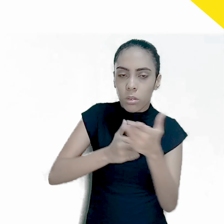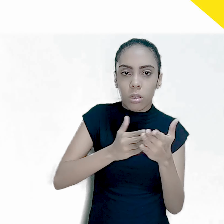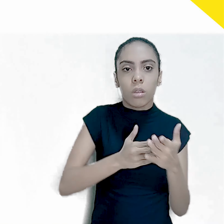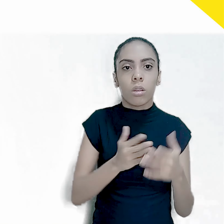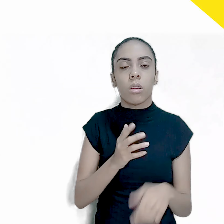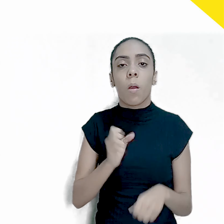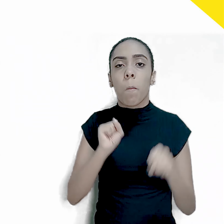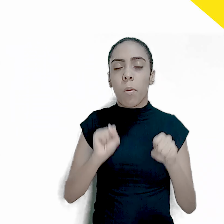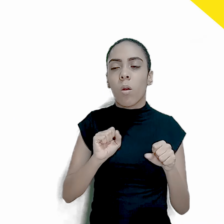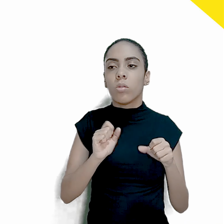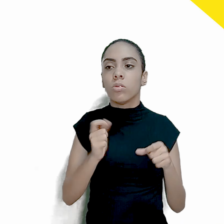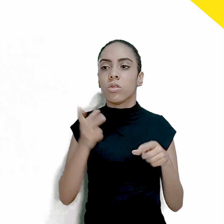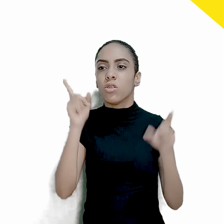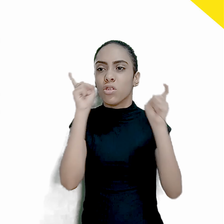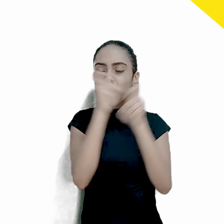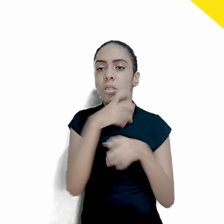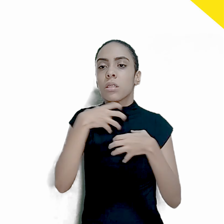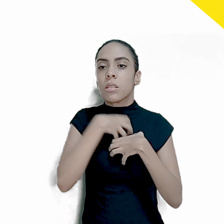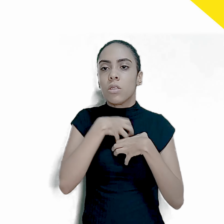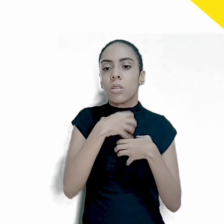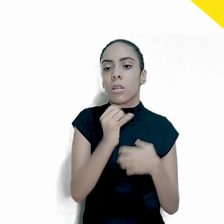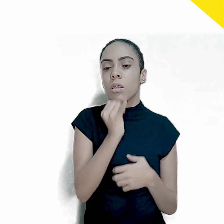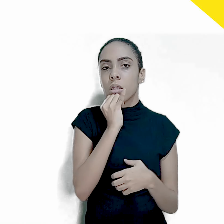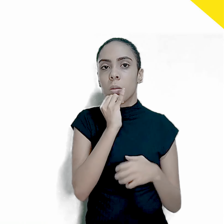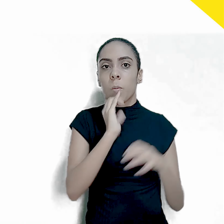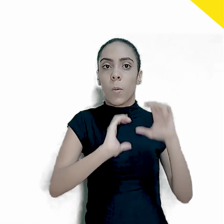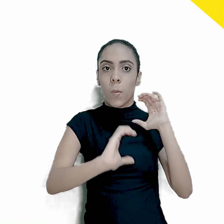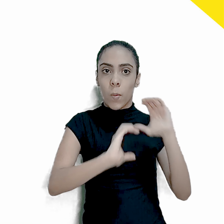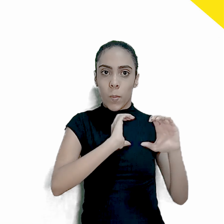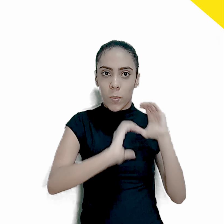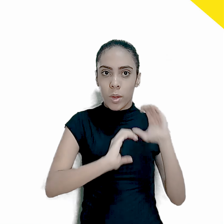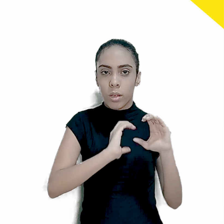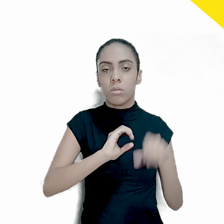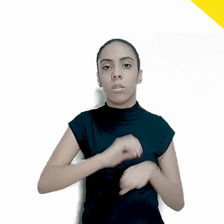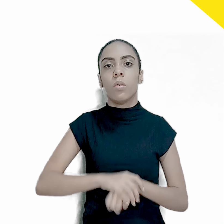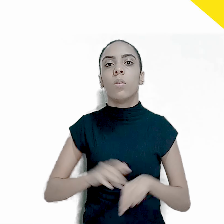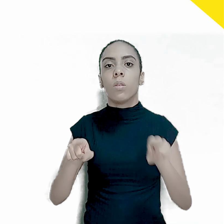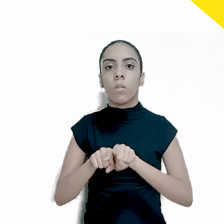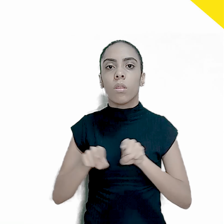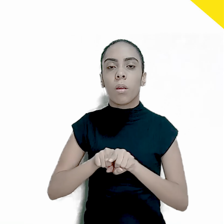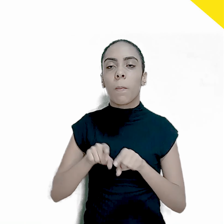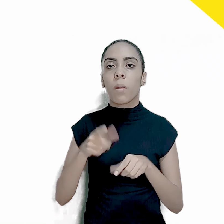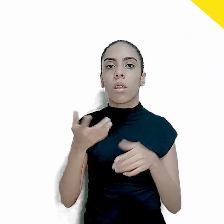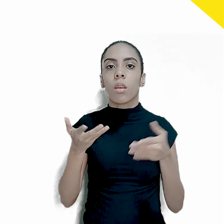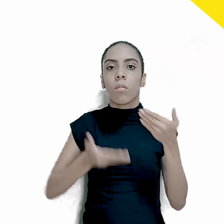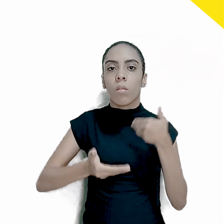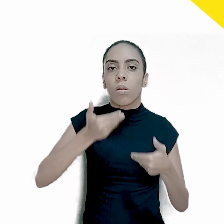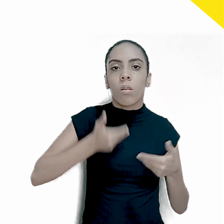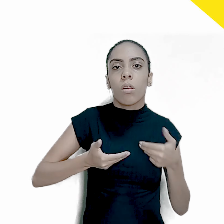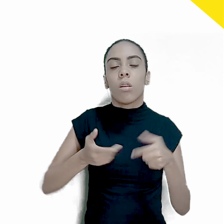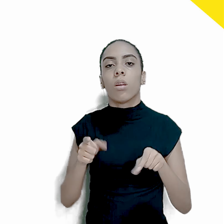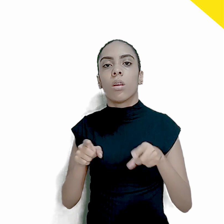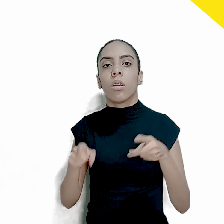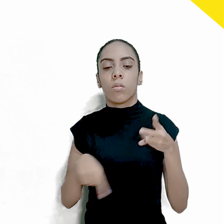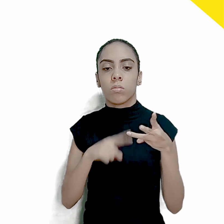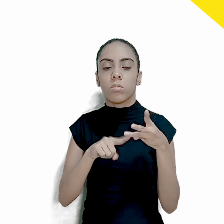habilidades adaptativas Como comunicação, cuidado pessoal, habilidades sociais,